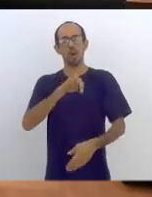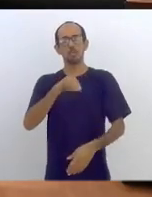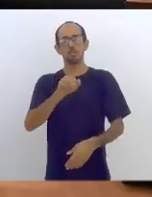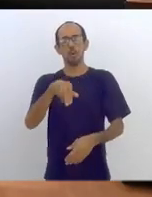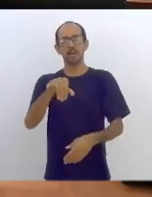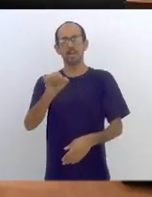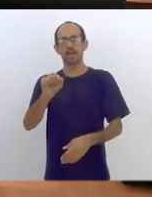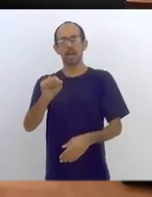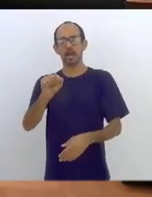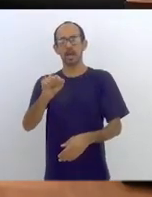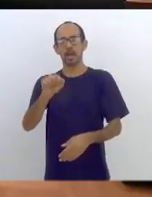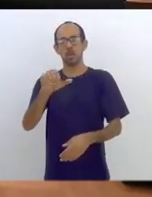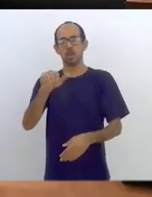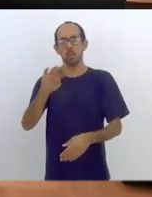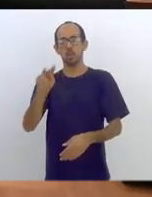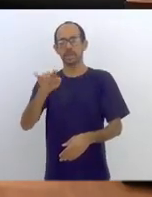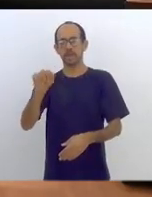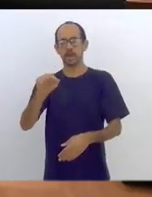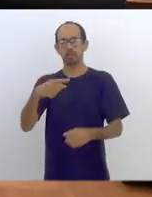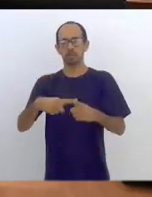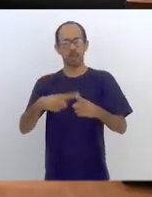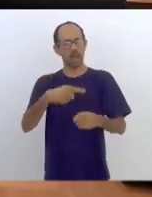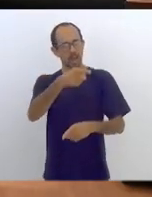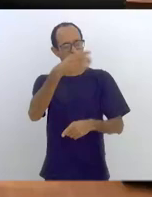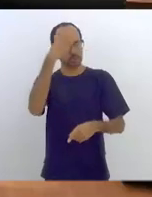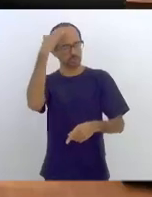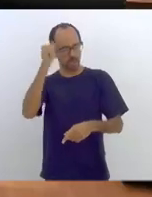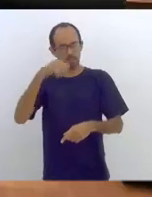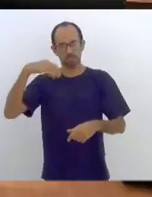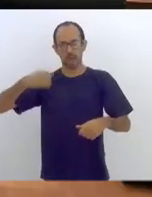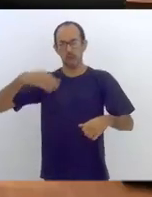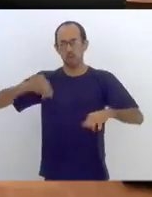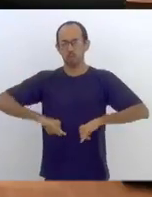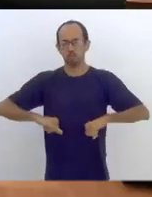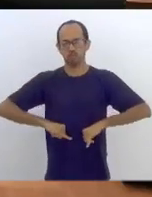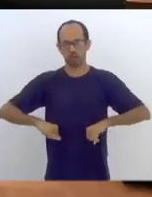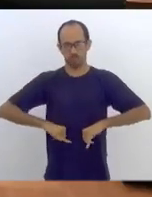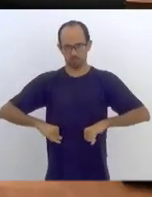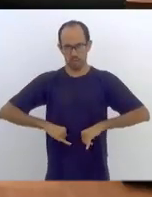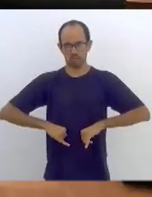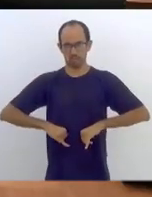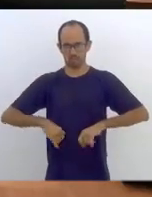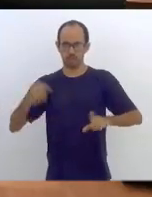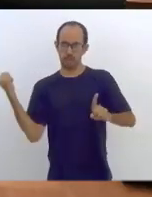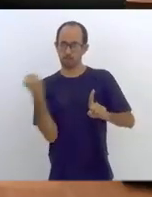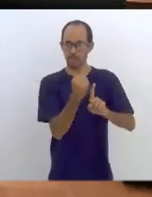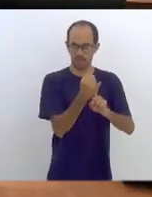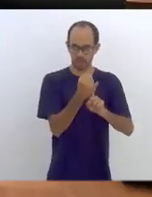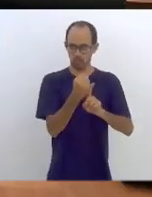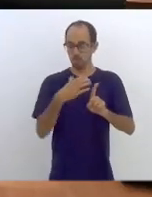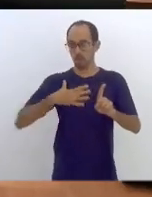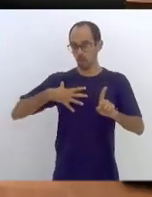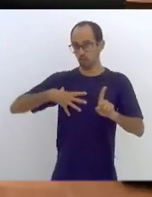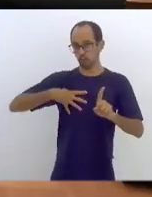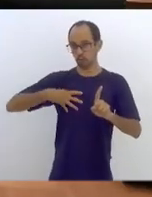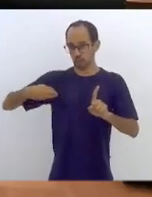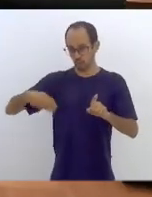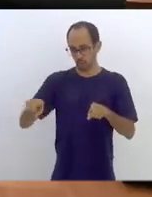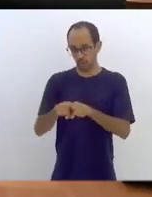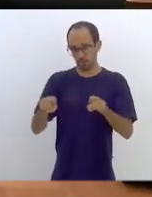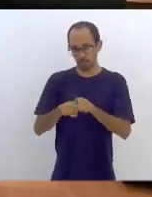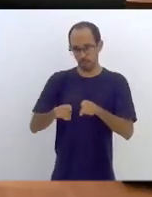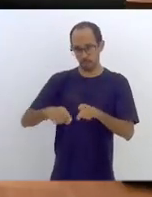a dor de perder um filho. E assim que matou Marielle, e até hoje, meu filho foi morto,